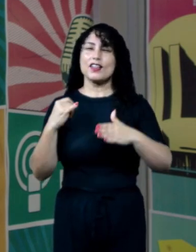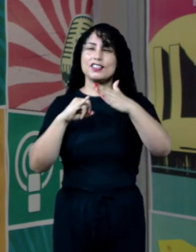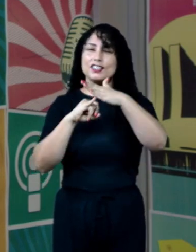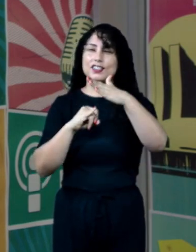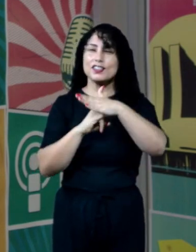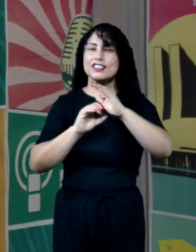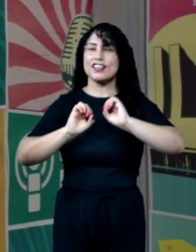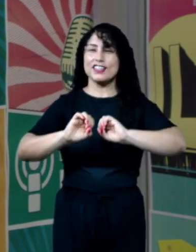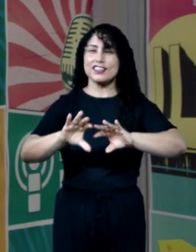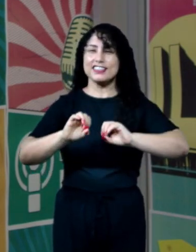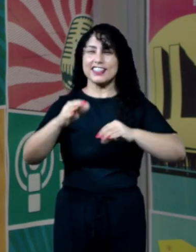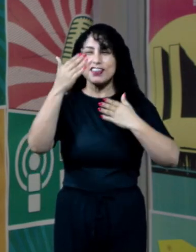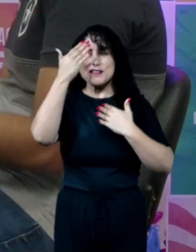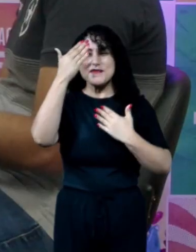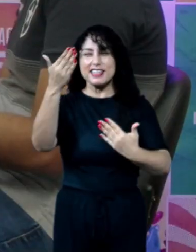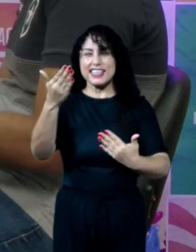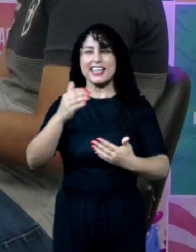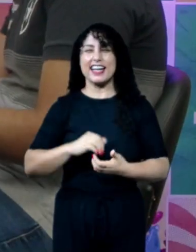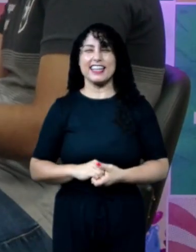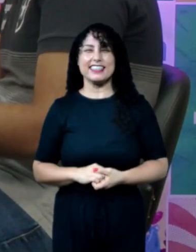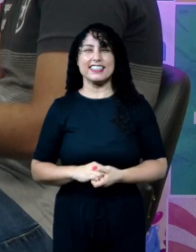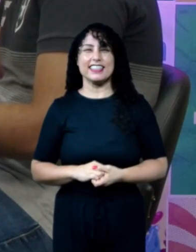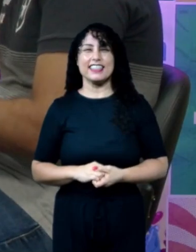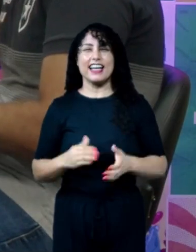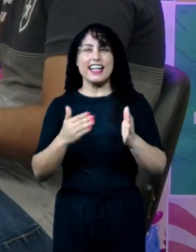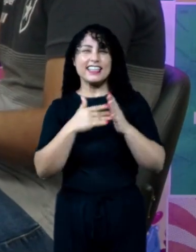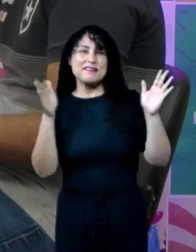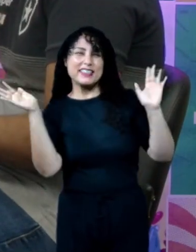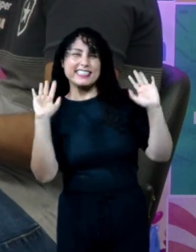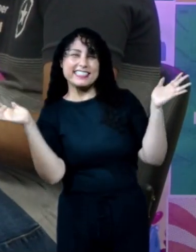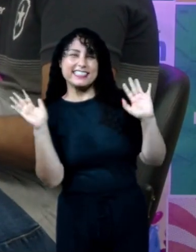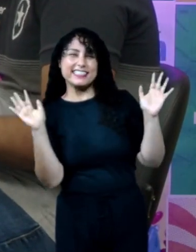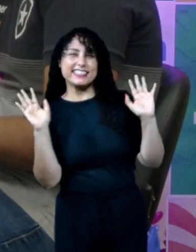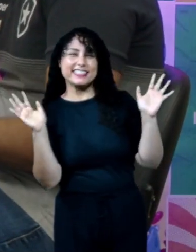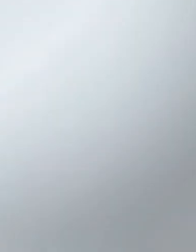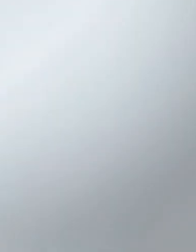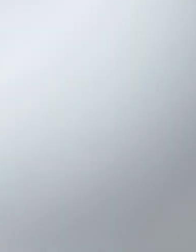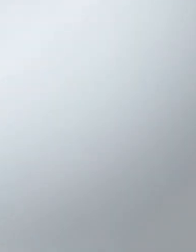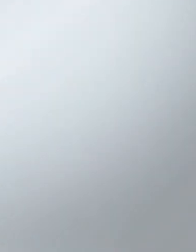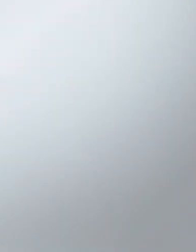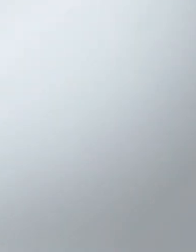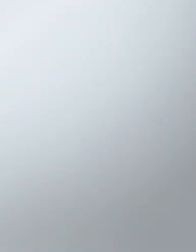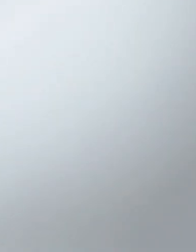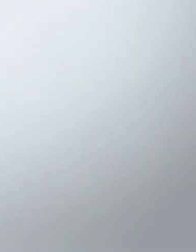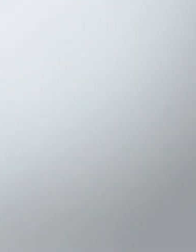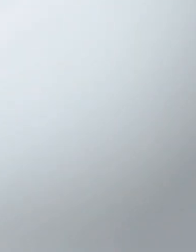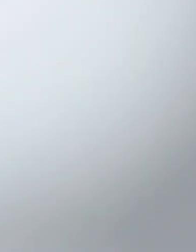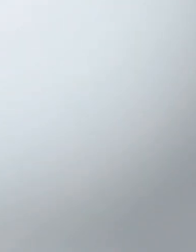educação. Obrigado. Muito obrigada. Até mais.